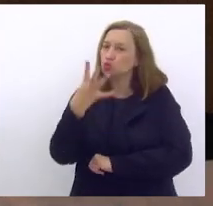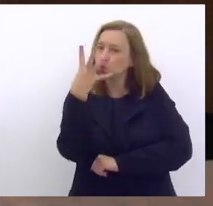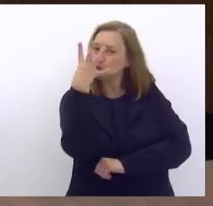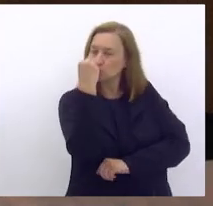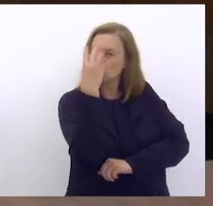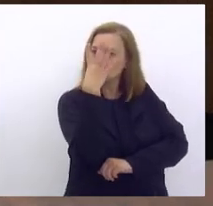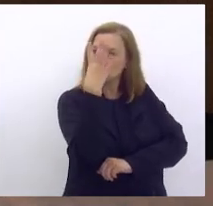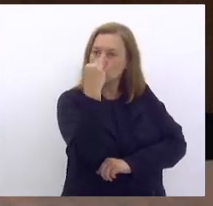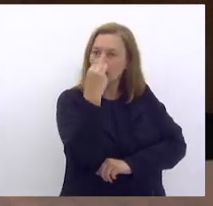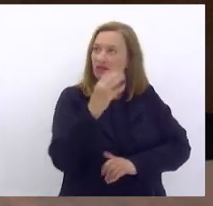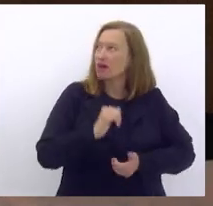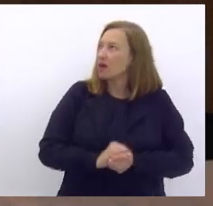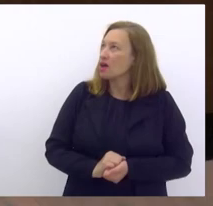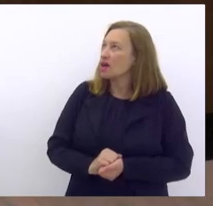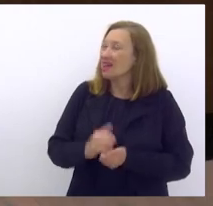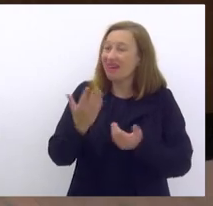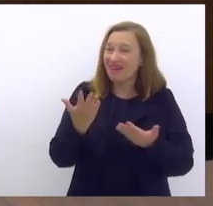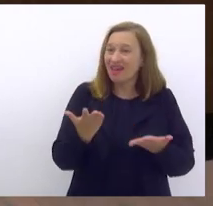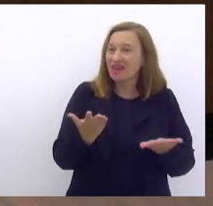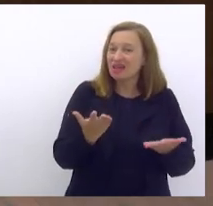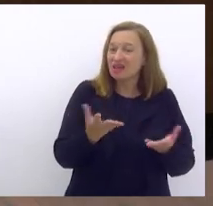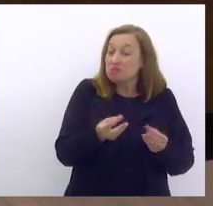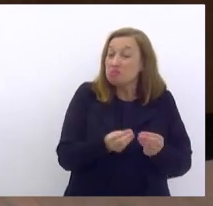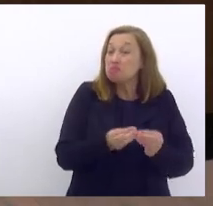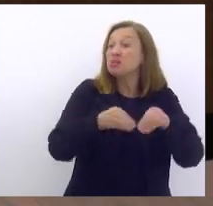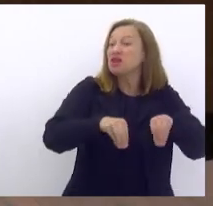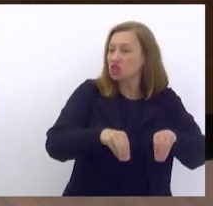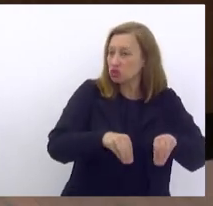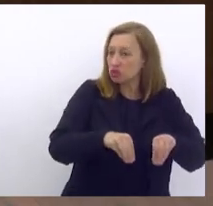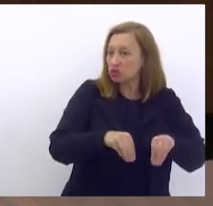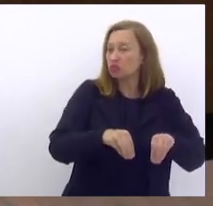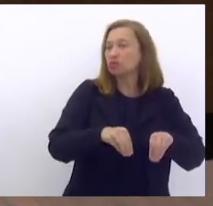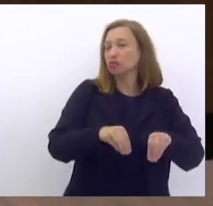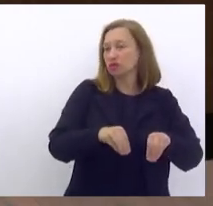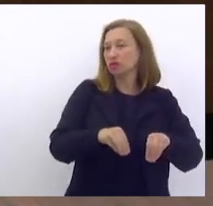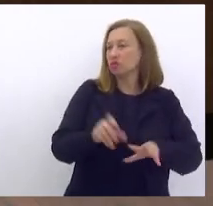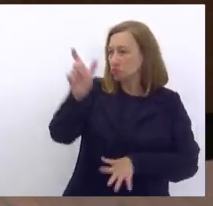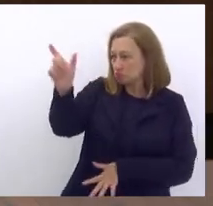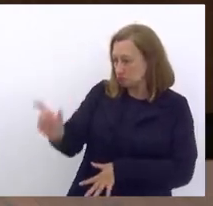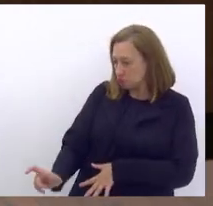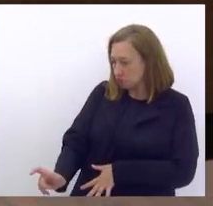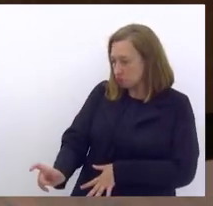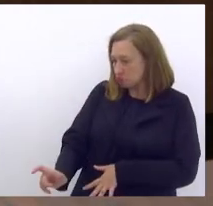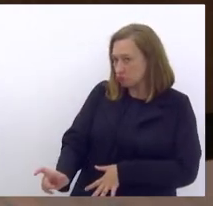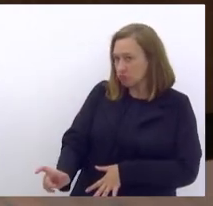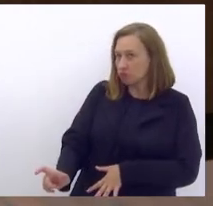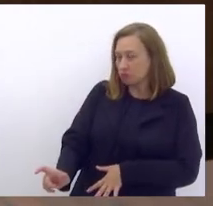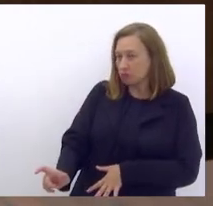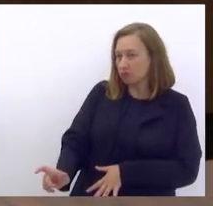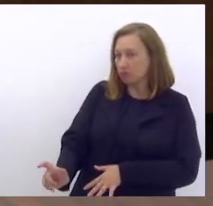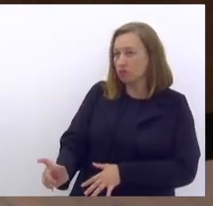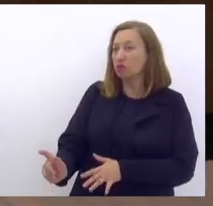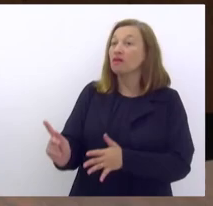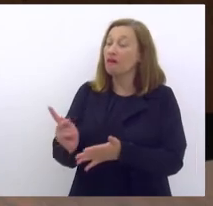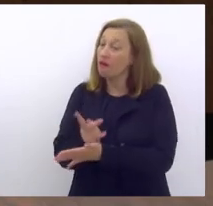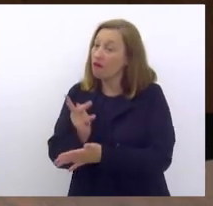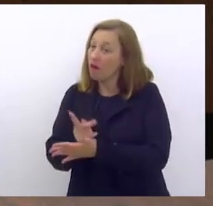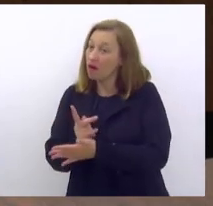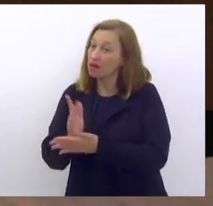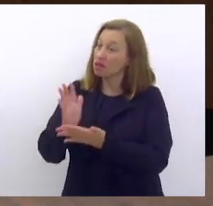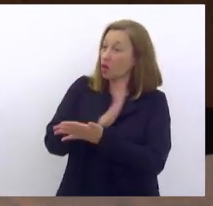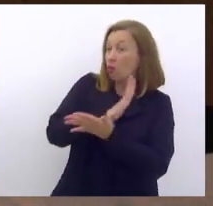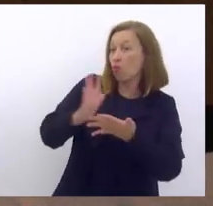fotográfico, ele acabe, né, propiciando a identificação equivocada de alguma